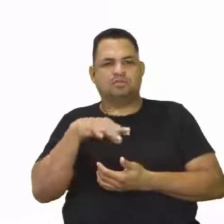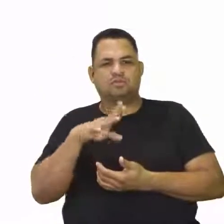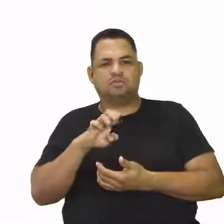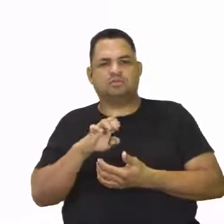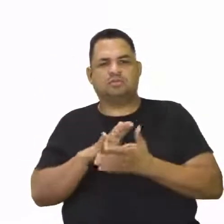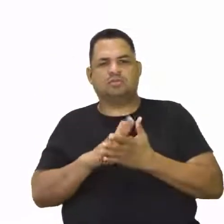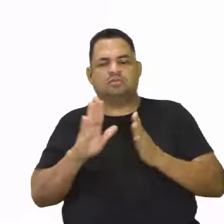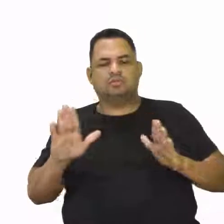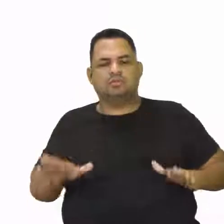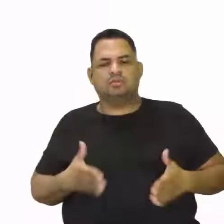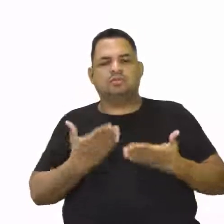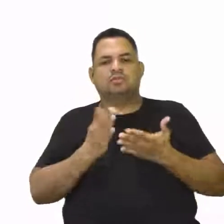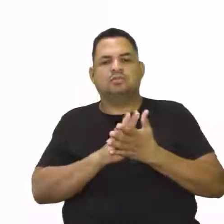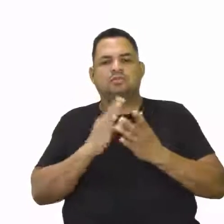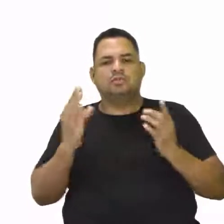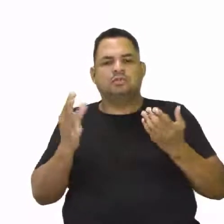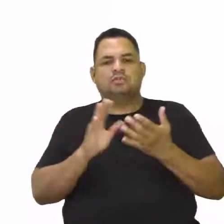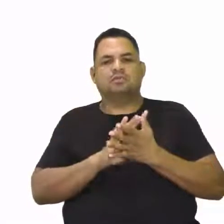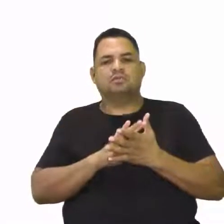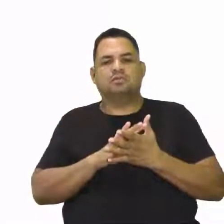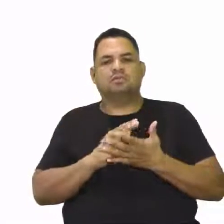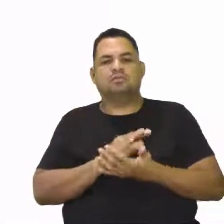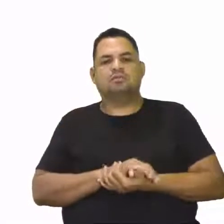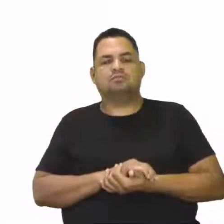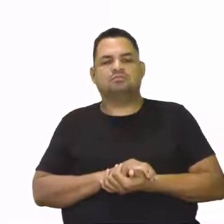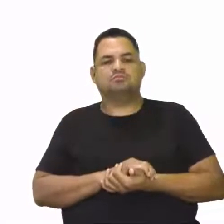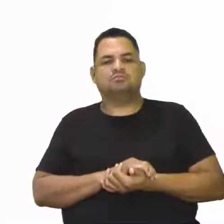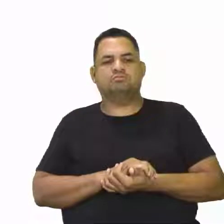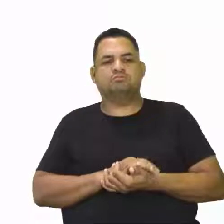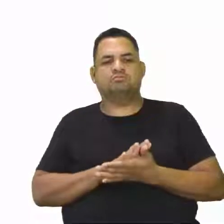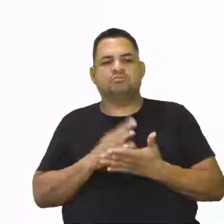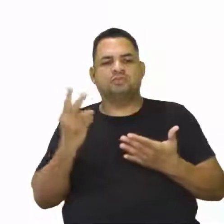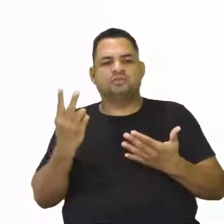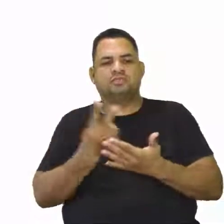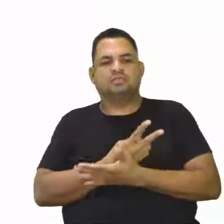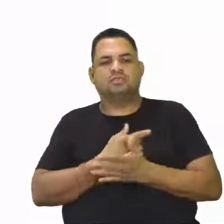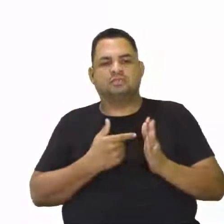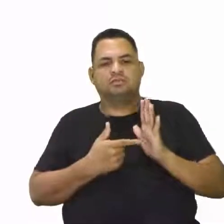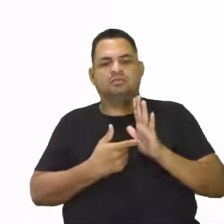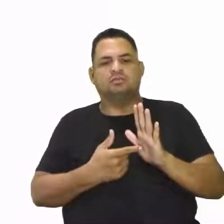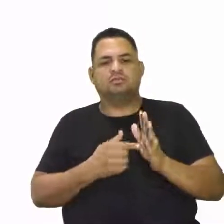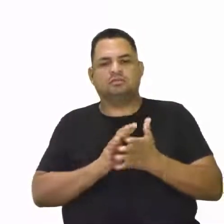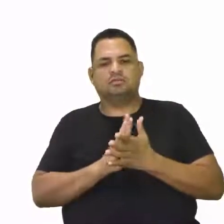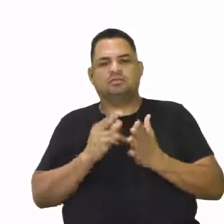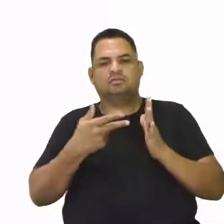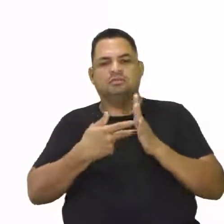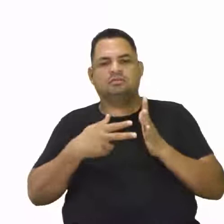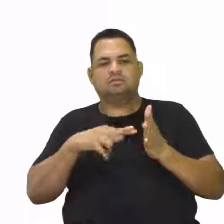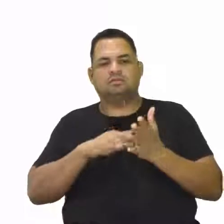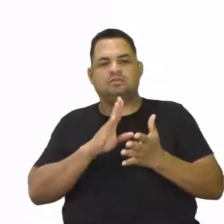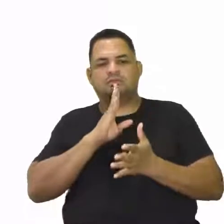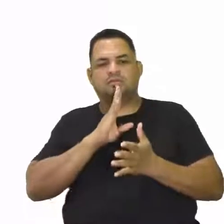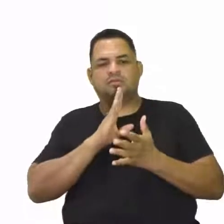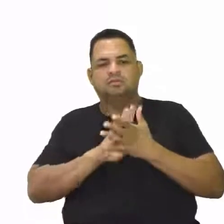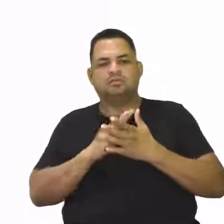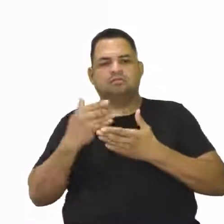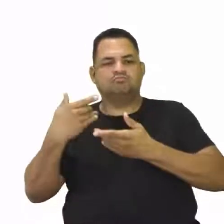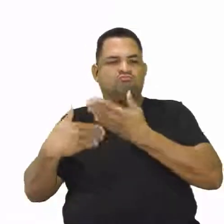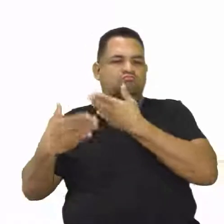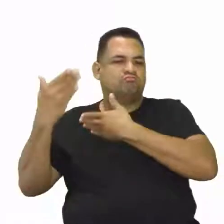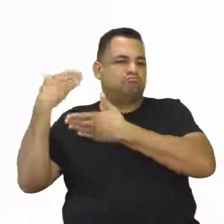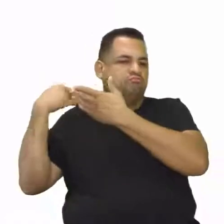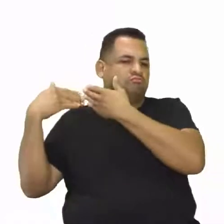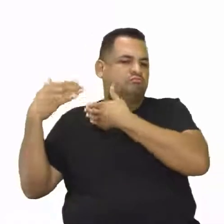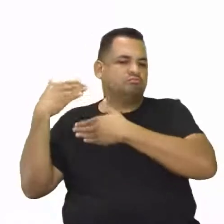autoctones ao promover interlocução? Não. O episódio apresenta de forma neutra o significado do conhecimento ancestral